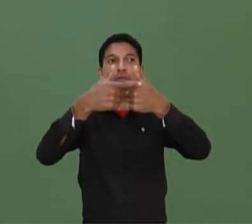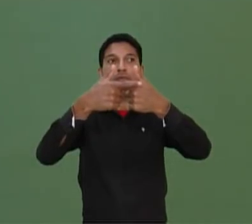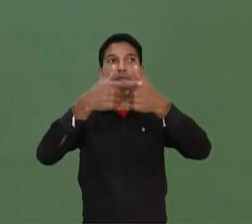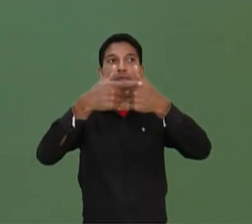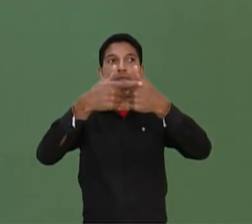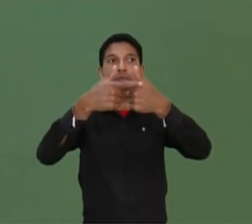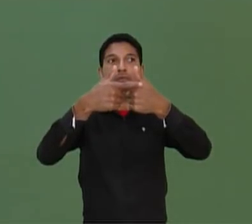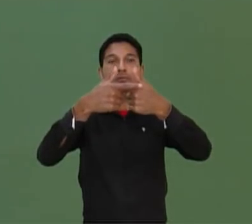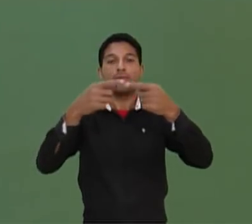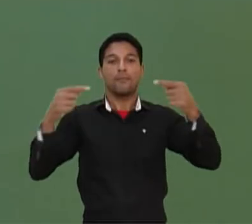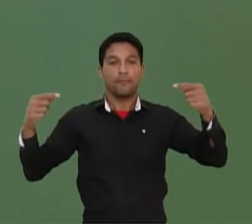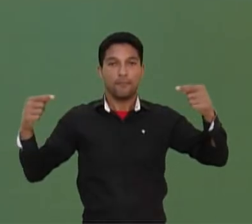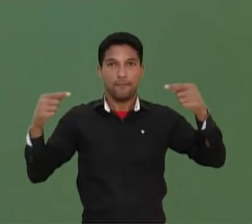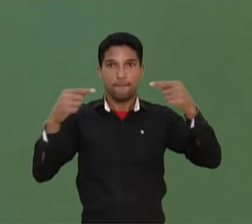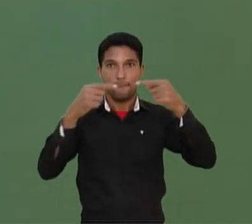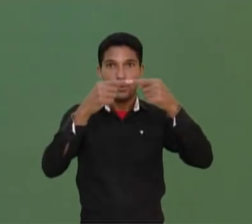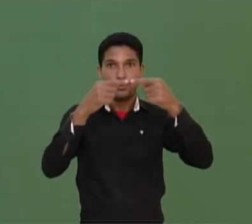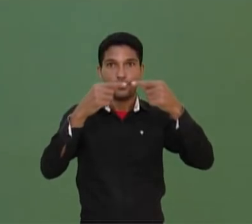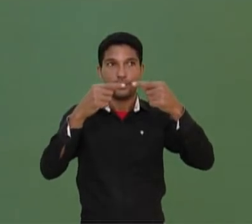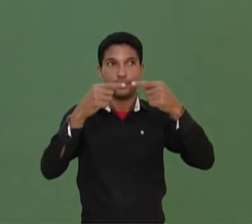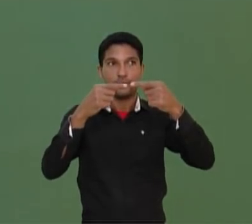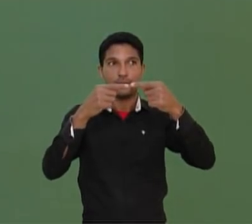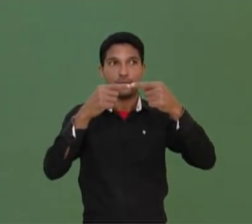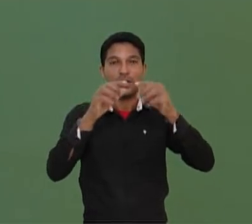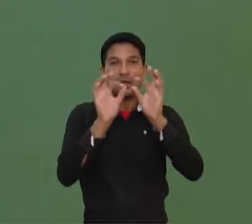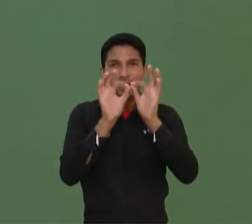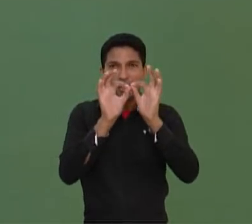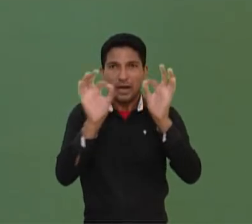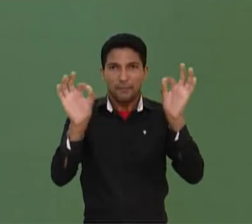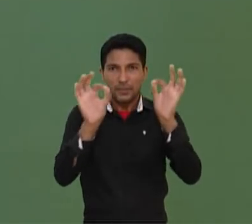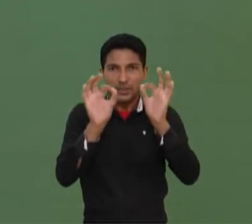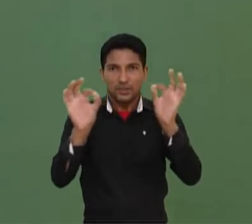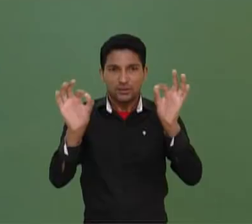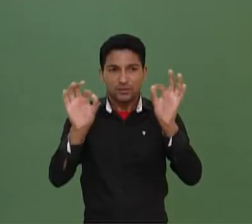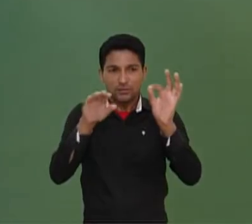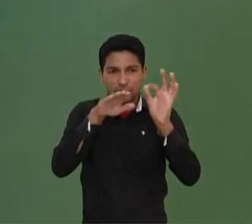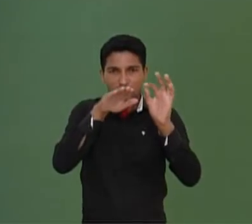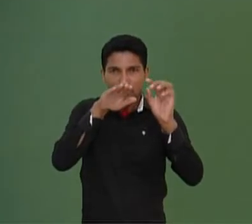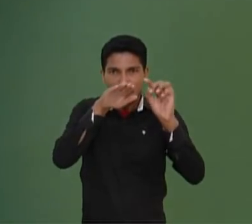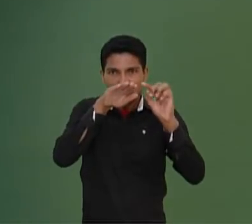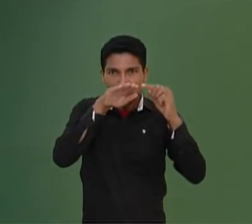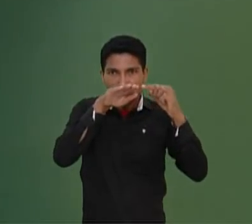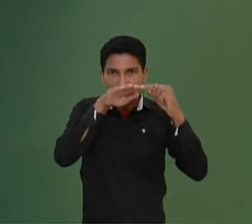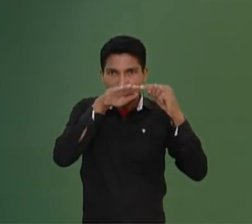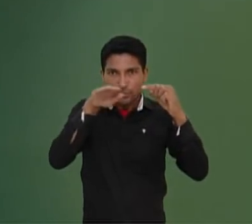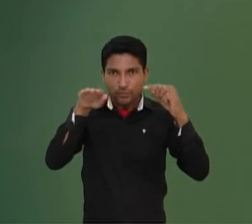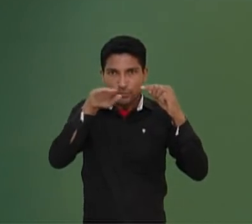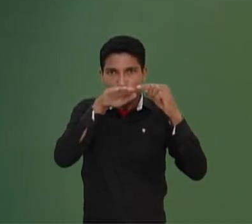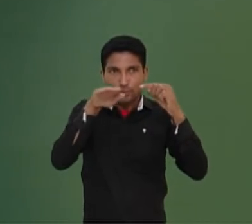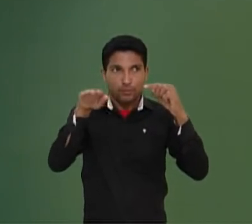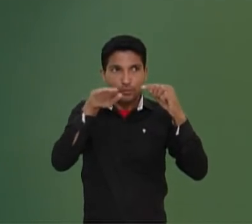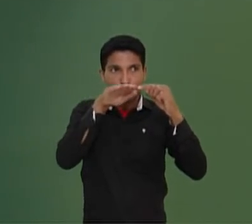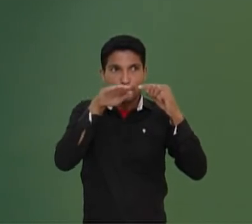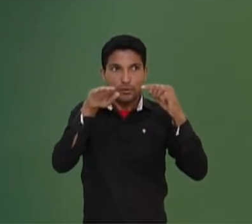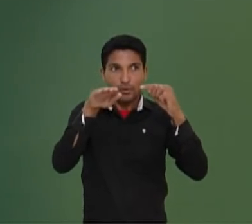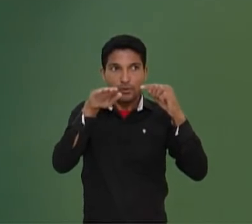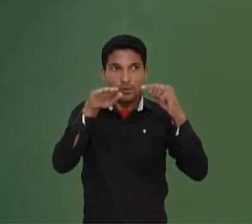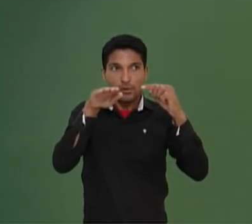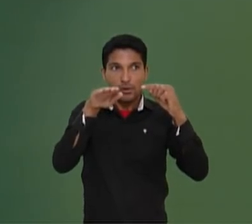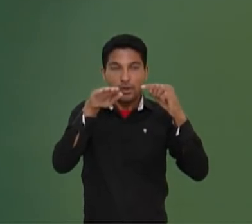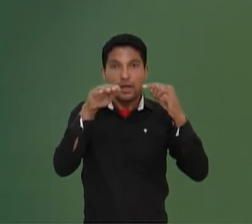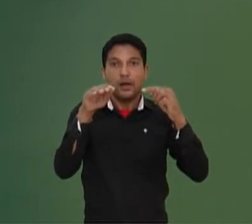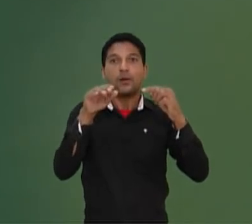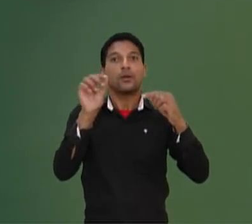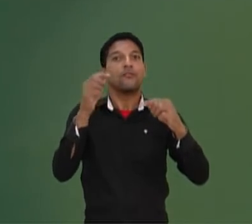Tá? E a medida dessa base média vai ser o quê? Base média é igual a base